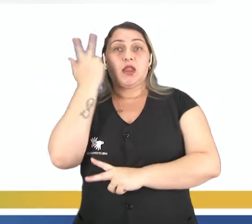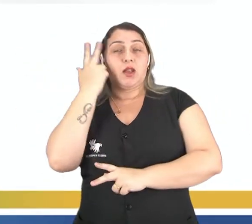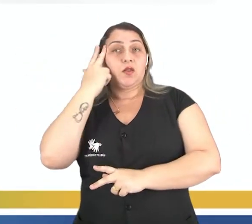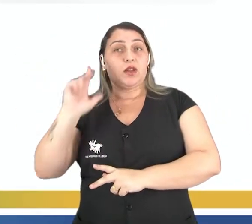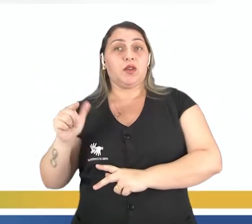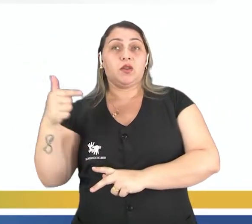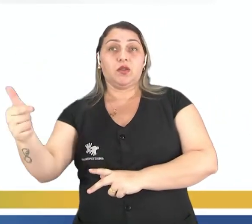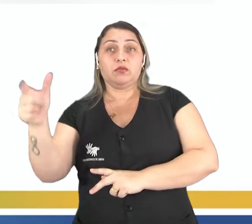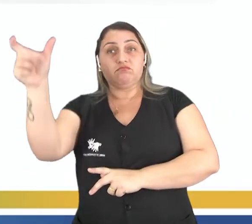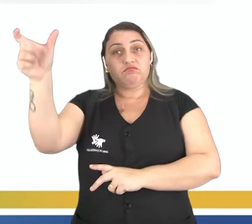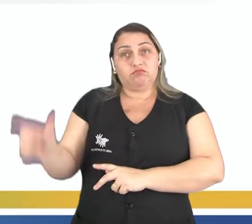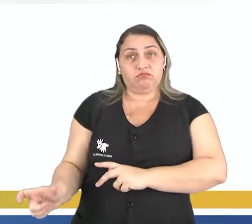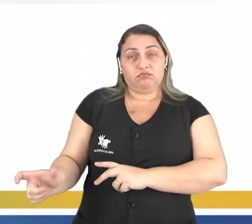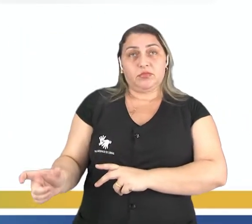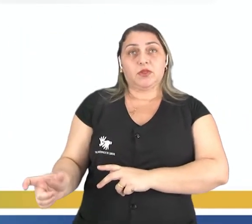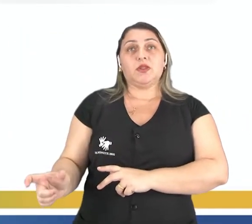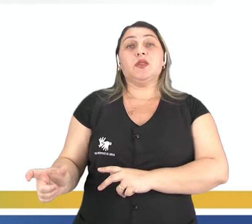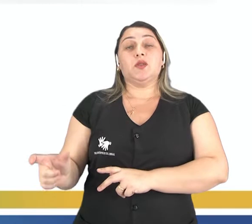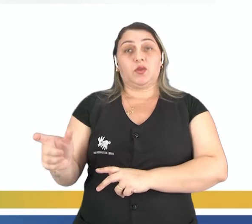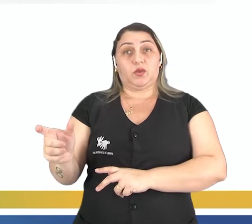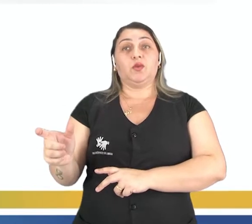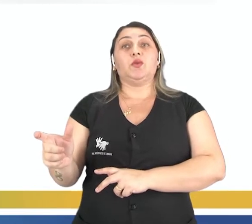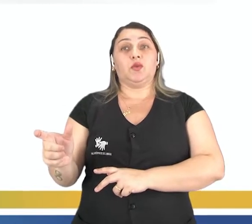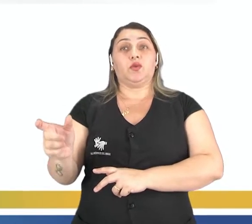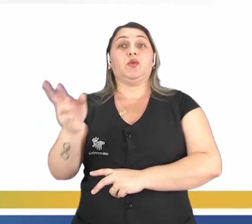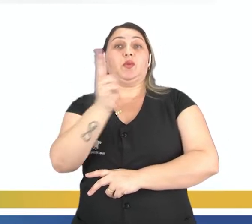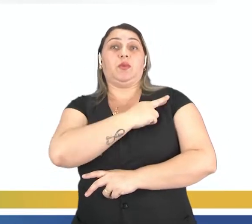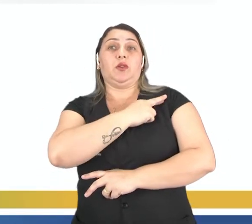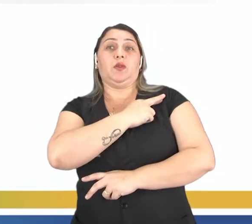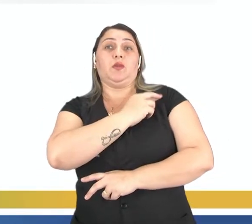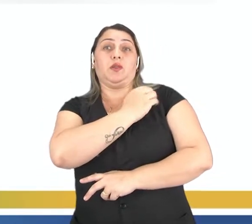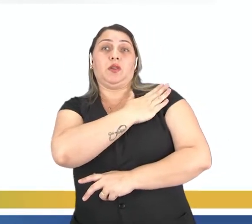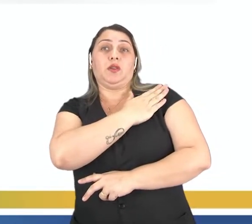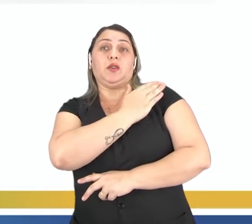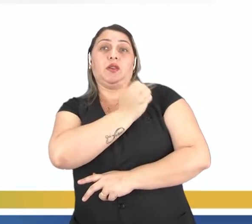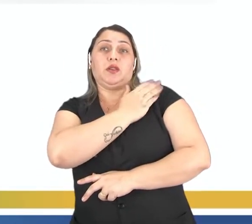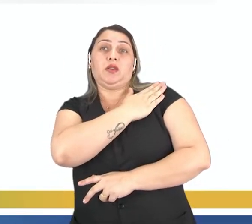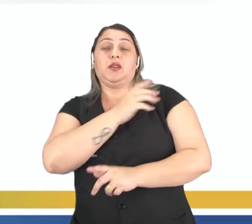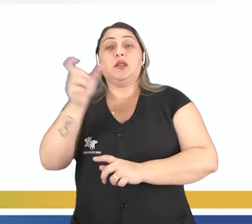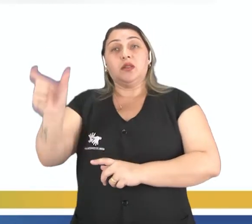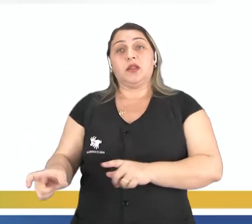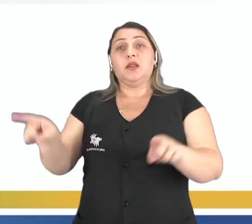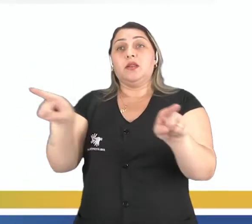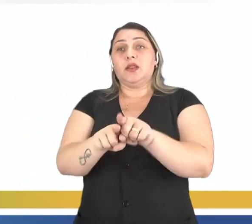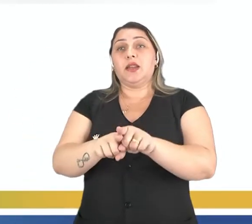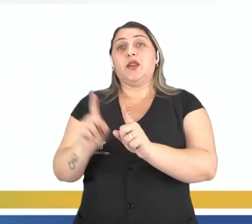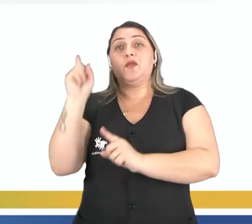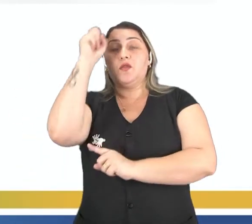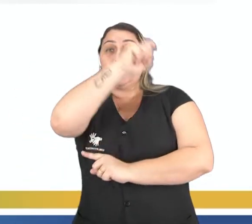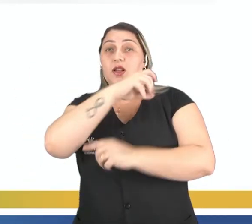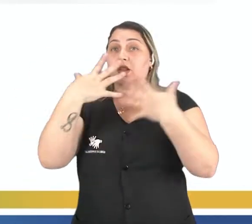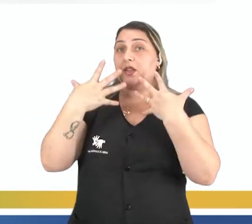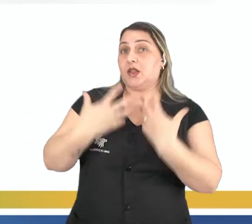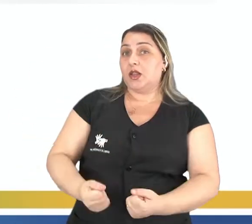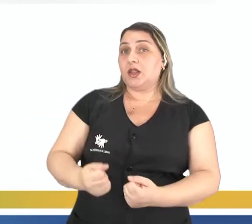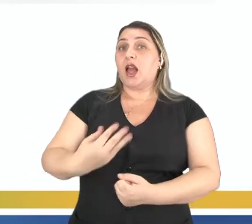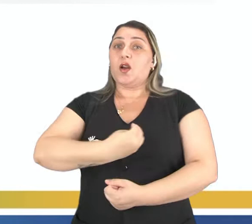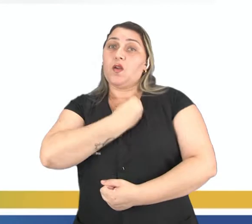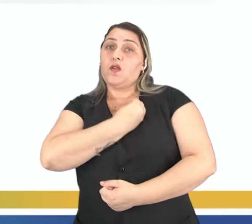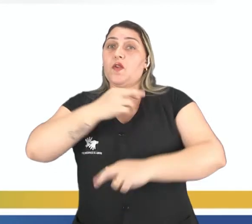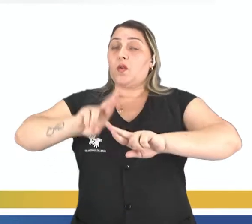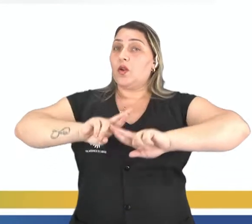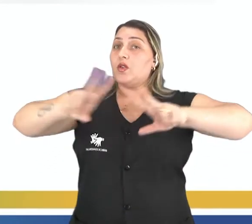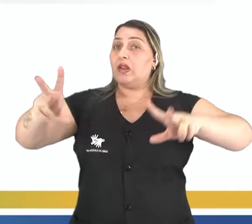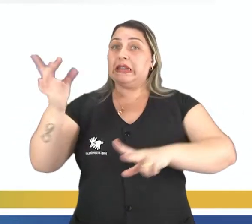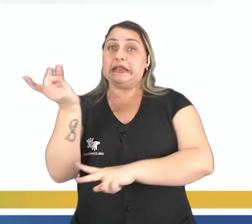entre os seres humanos. Os preconceituosos e racistas têm dificuldades em aceitar e conviver com a diferença. Como